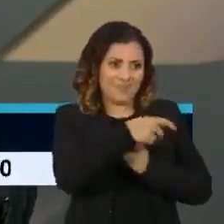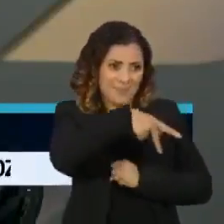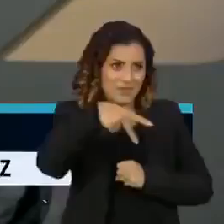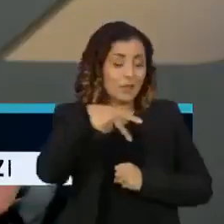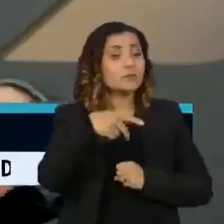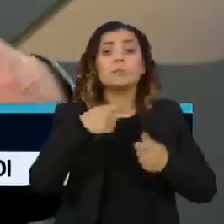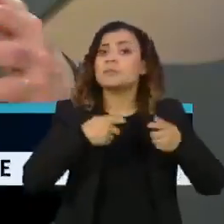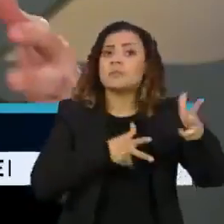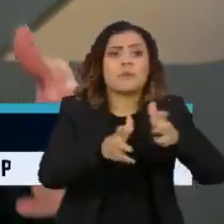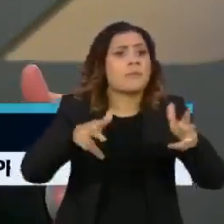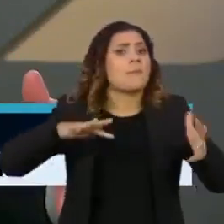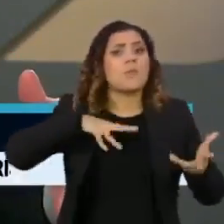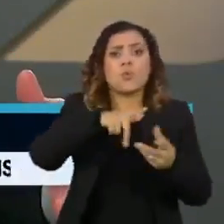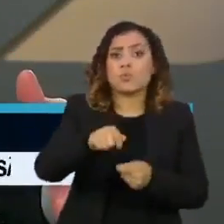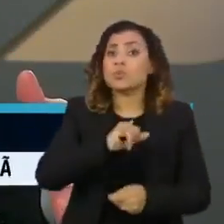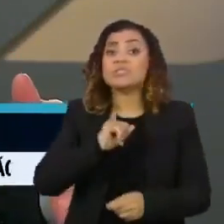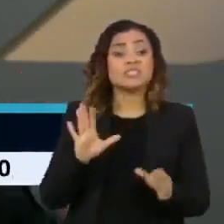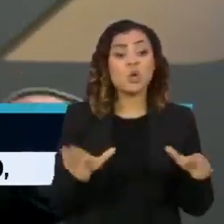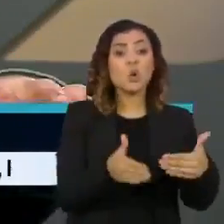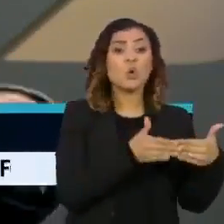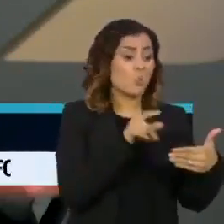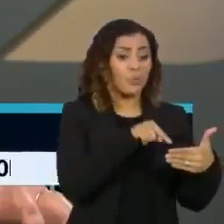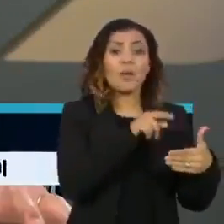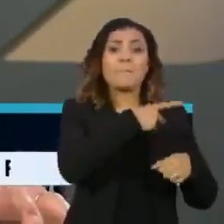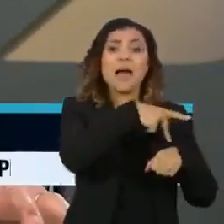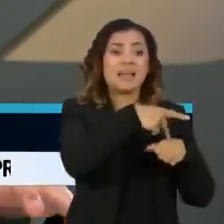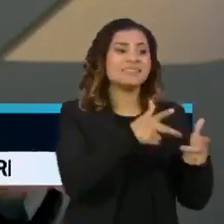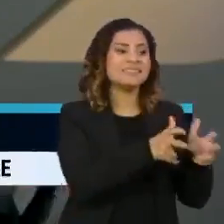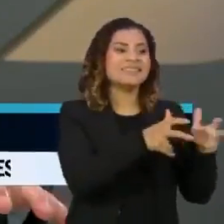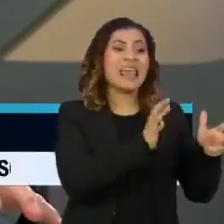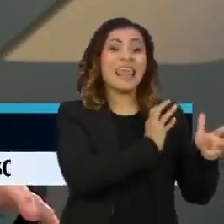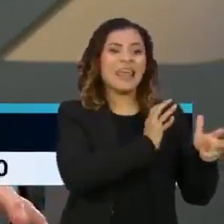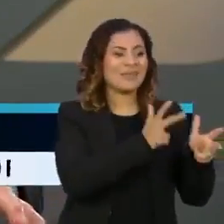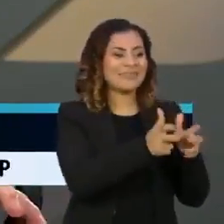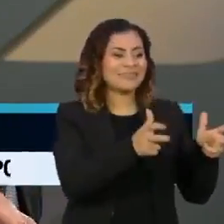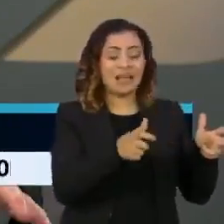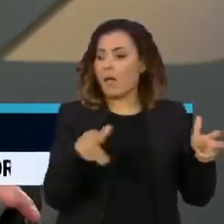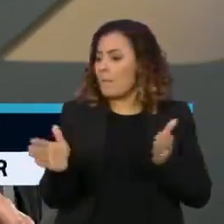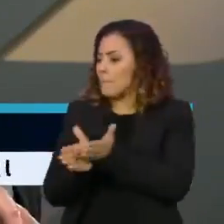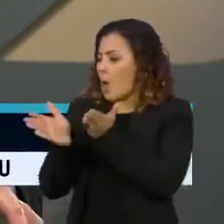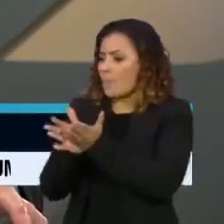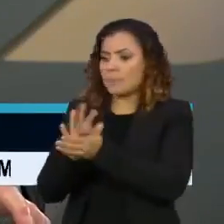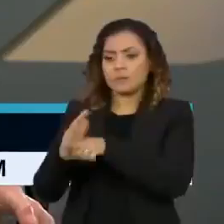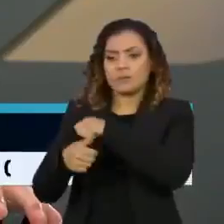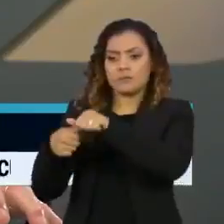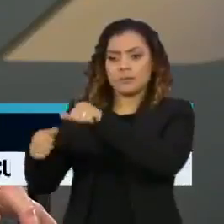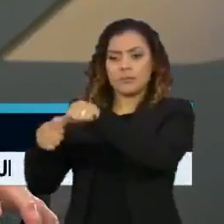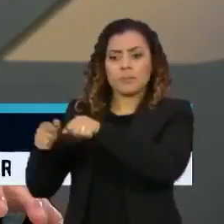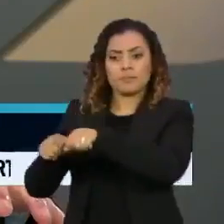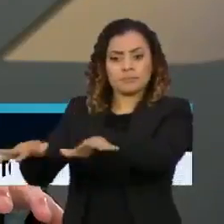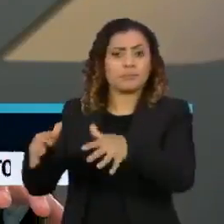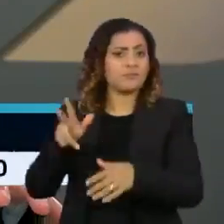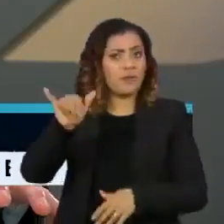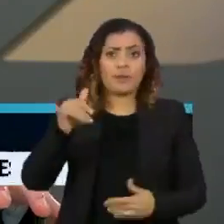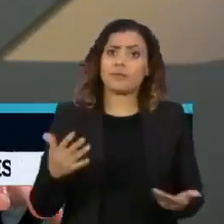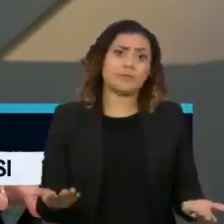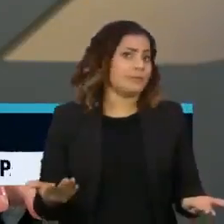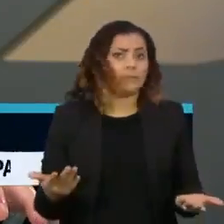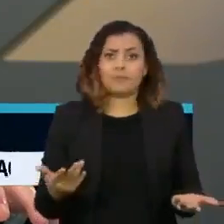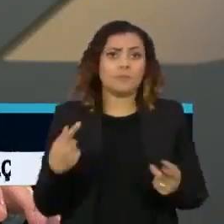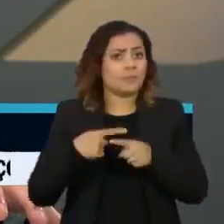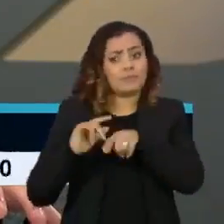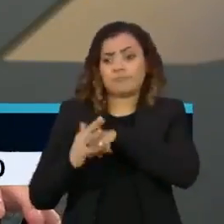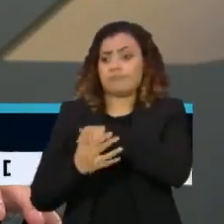inteiro se nós não vacinarmos uma parte do mundo nessa parte do mundo vão surgir novas variantes porque o vírus vai